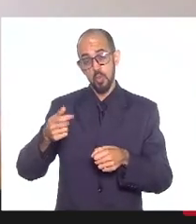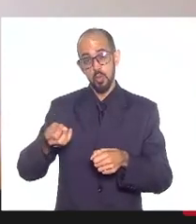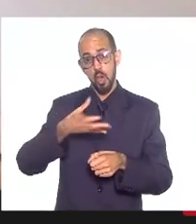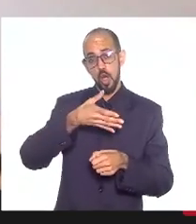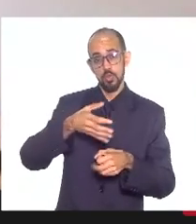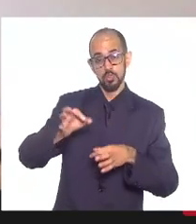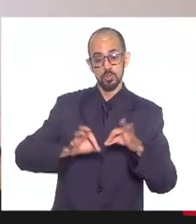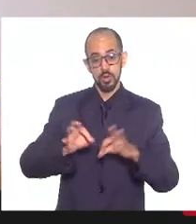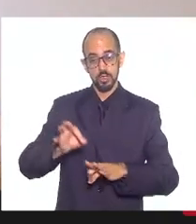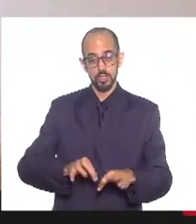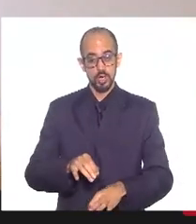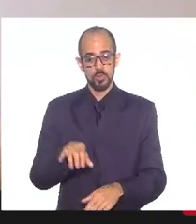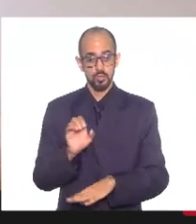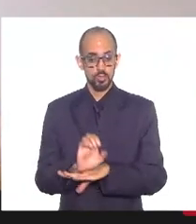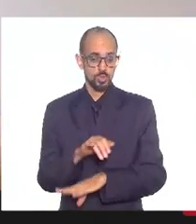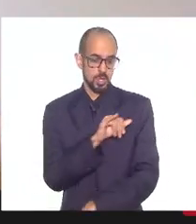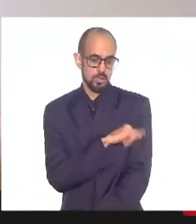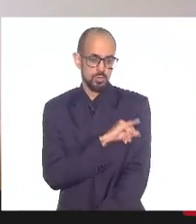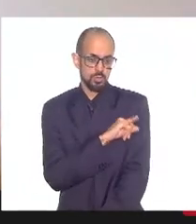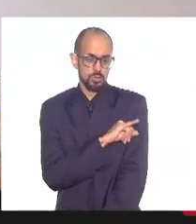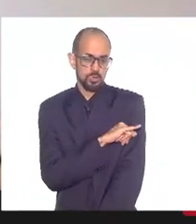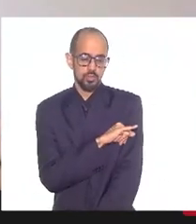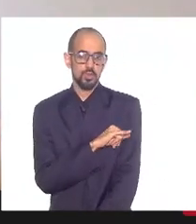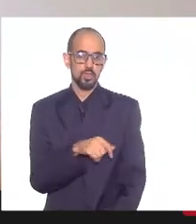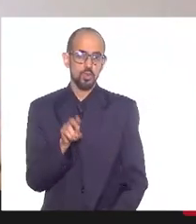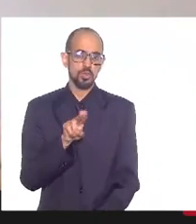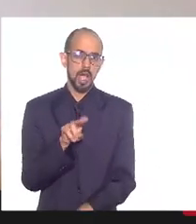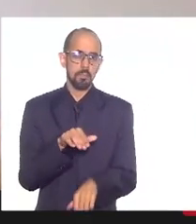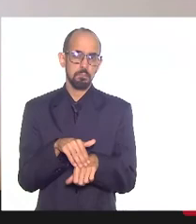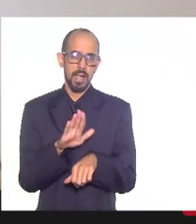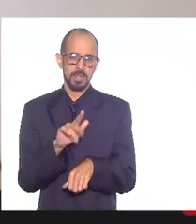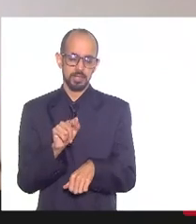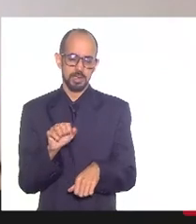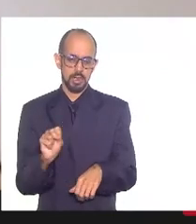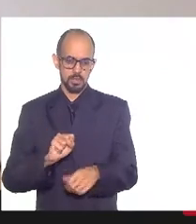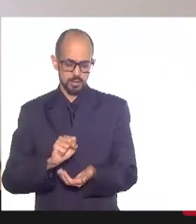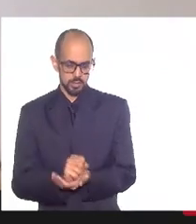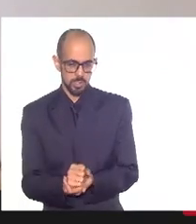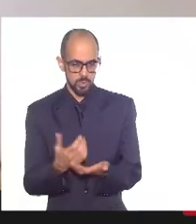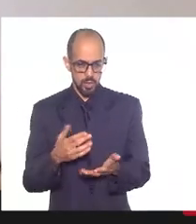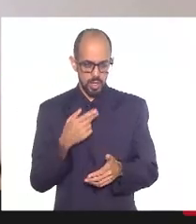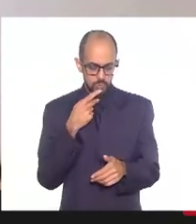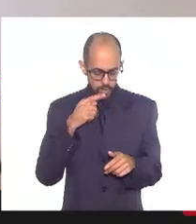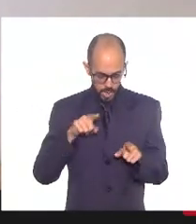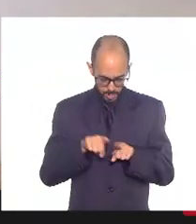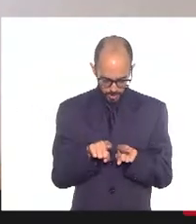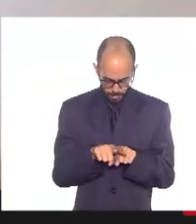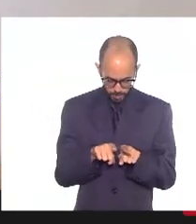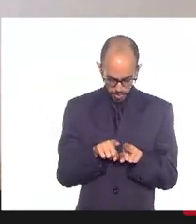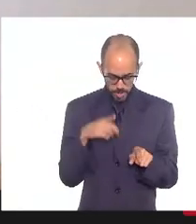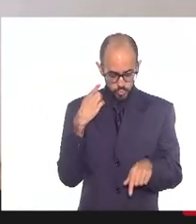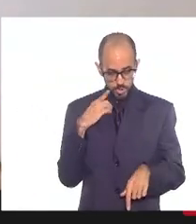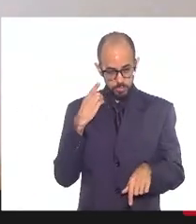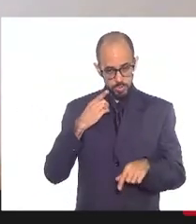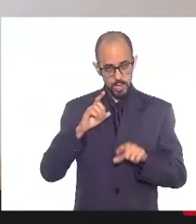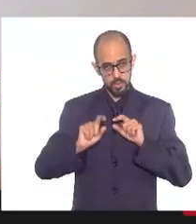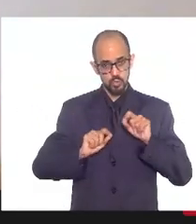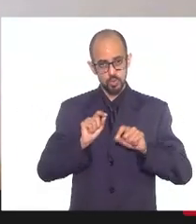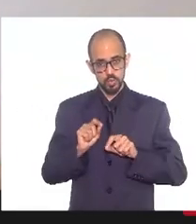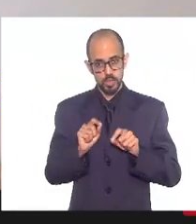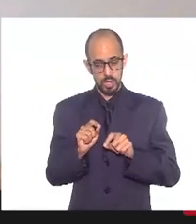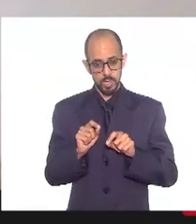Rio de Janeiro e consumir mais gás. E queria dizer aqui aos senhores deputados que há